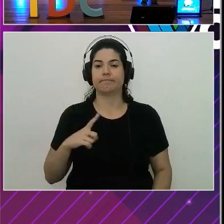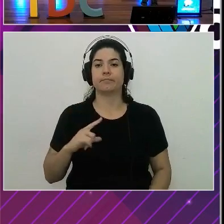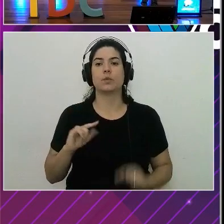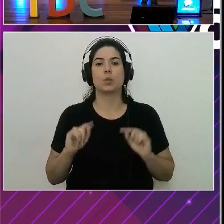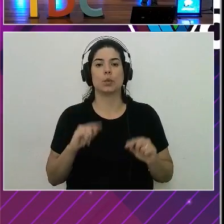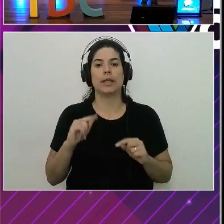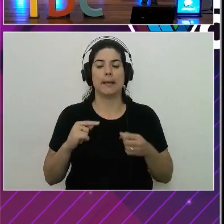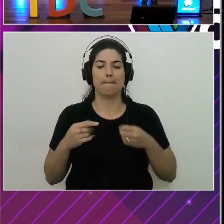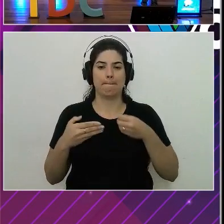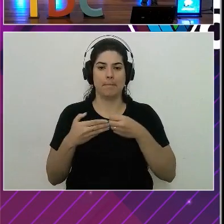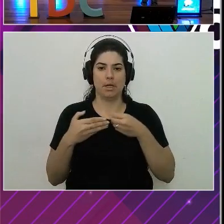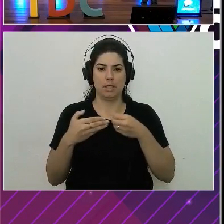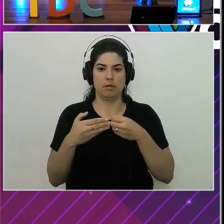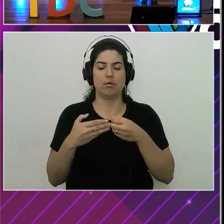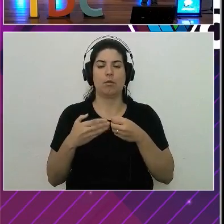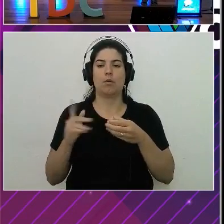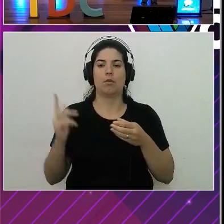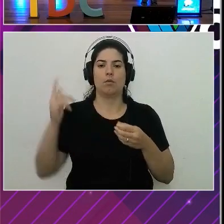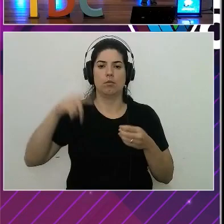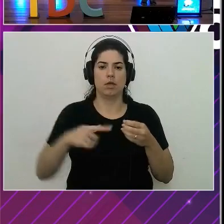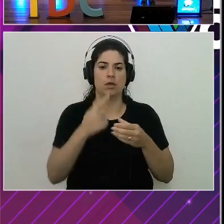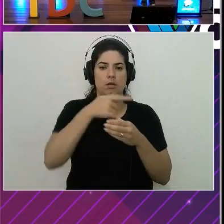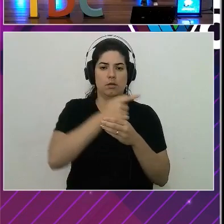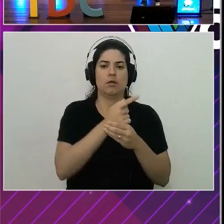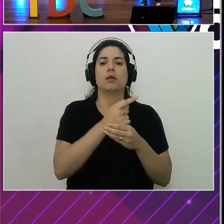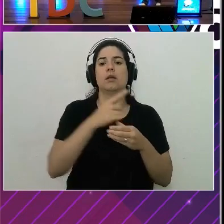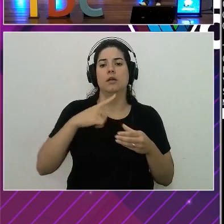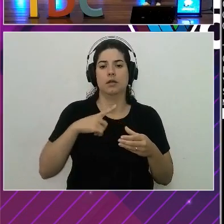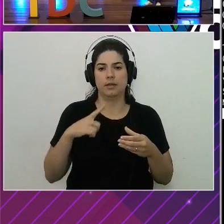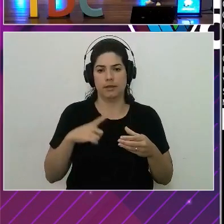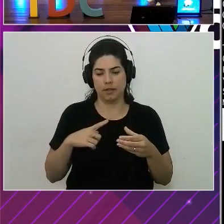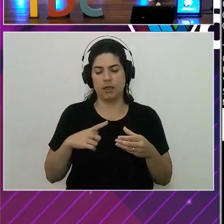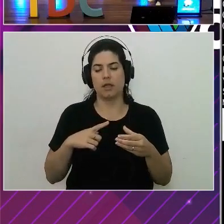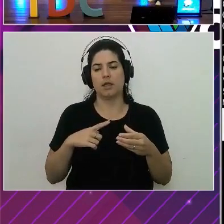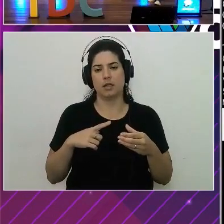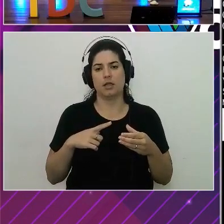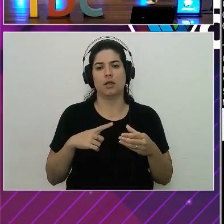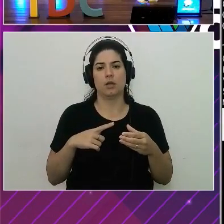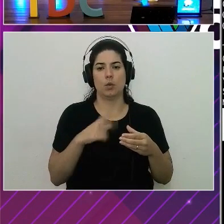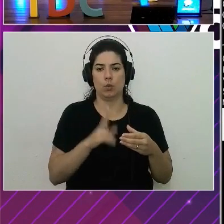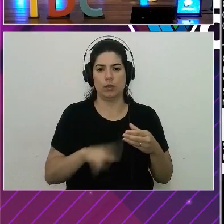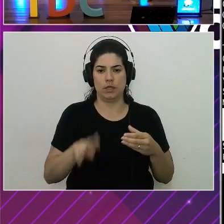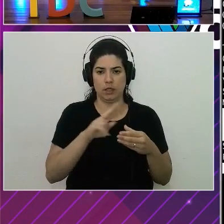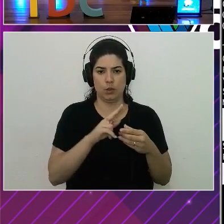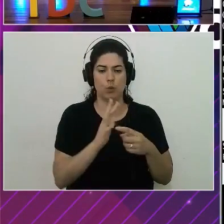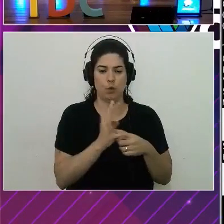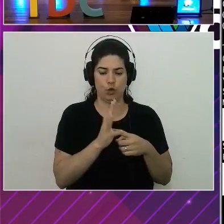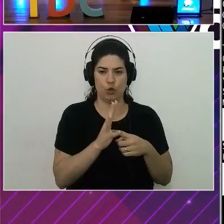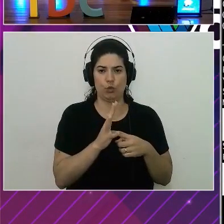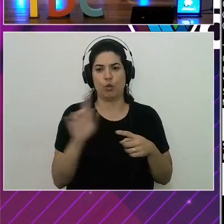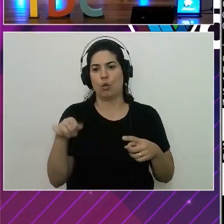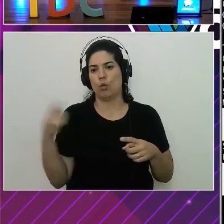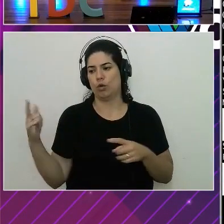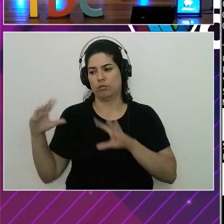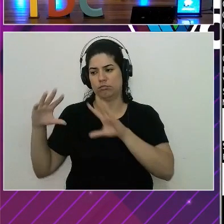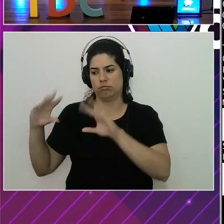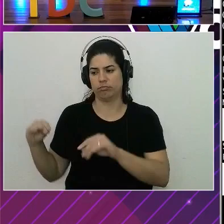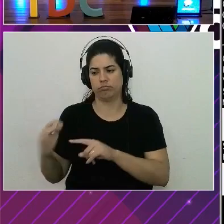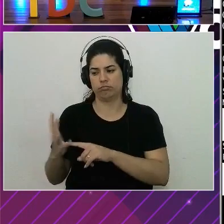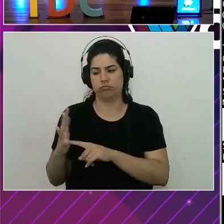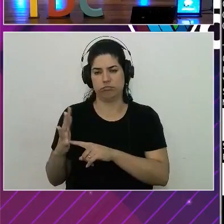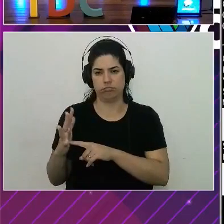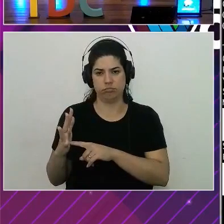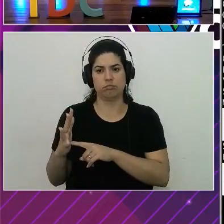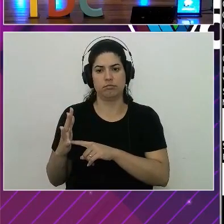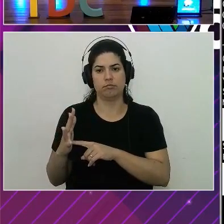MySQL rodando com o motor do HeatWave habilitado. E aqui à minha esquerda, eu vou desabilitar o motor do HeatWave. Tá? E eu estou